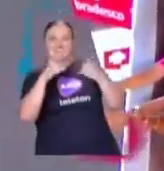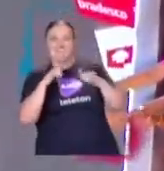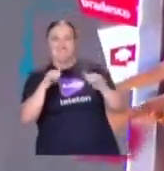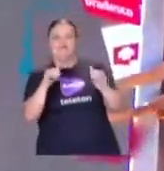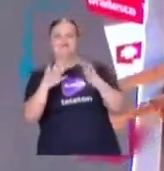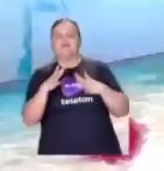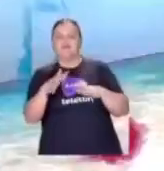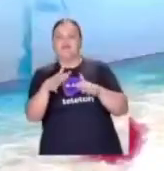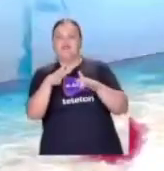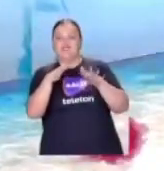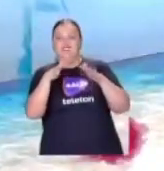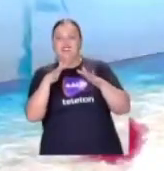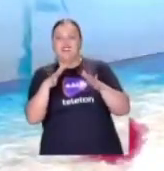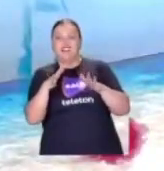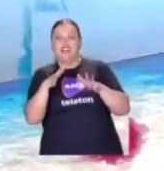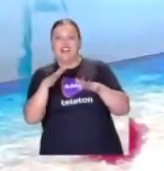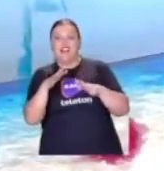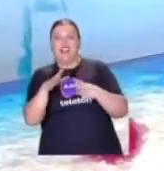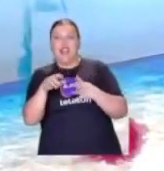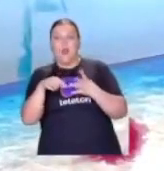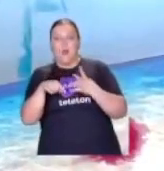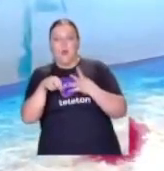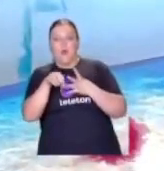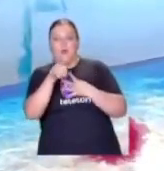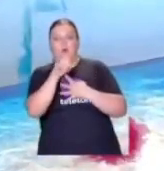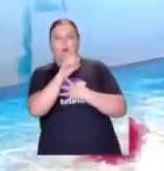ótimo, vamos ali. Mais ai, um. Ai, meu Deus, quatro. Ai, meu Deus. Zeros.